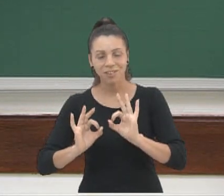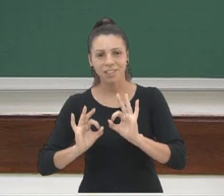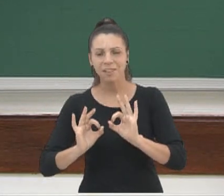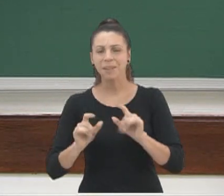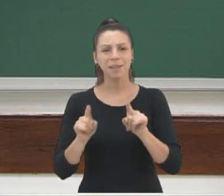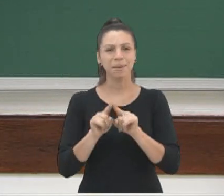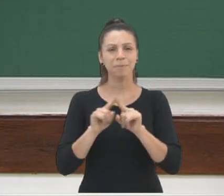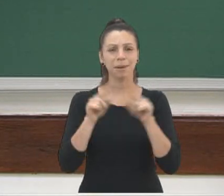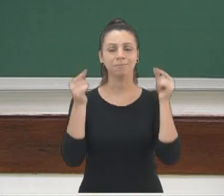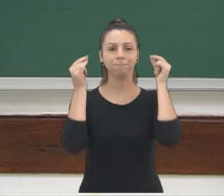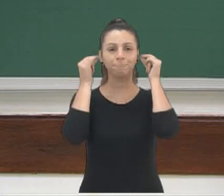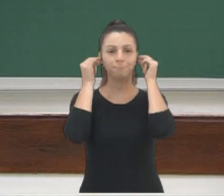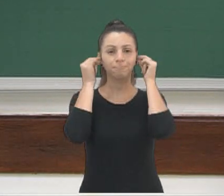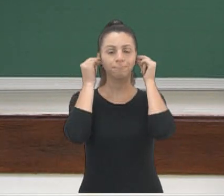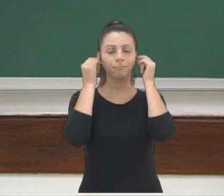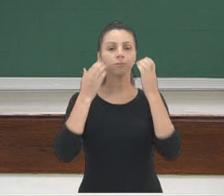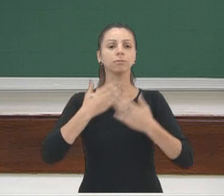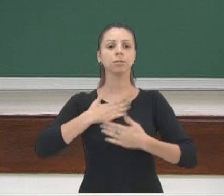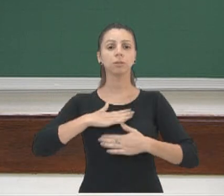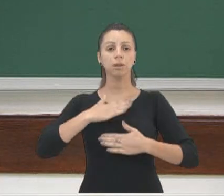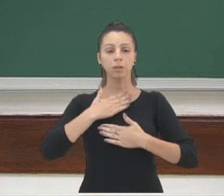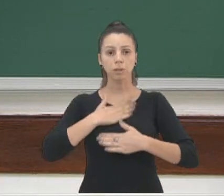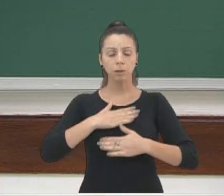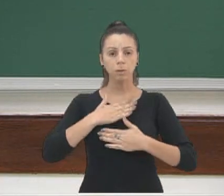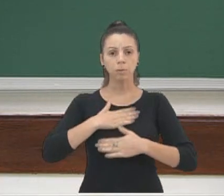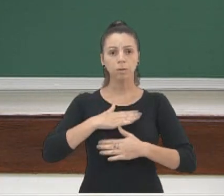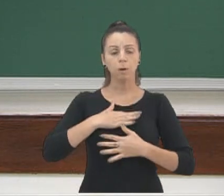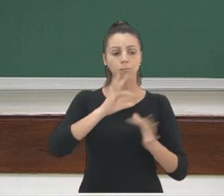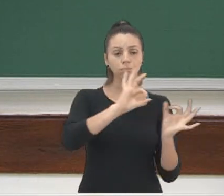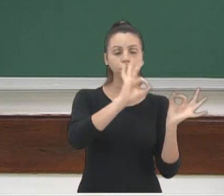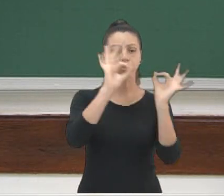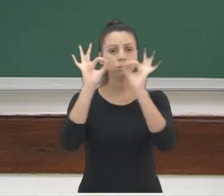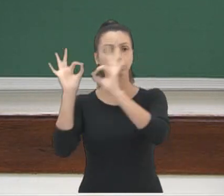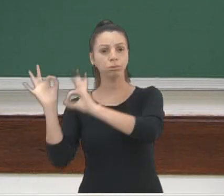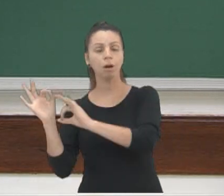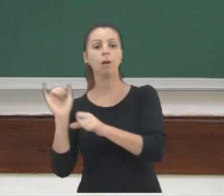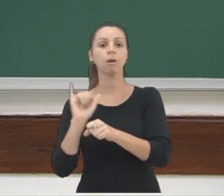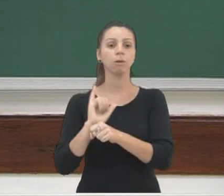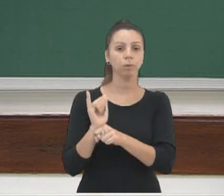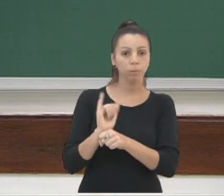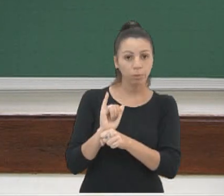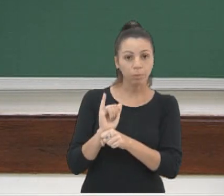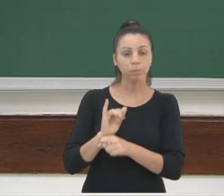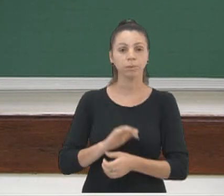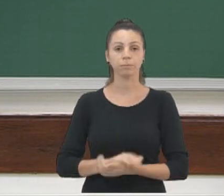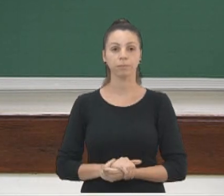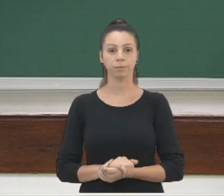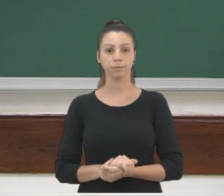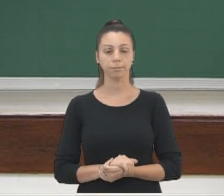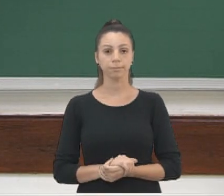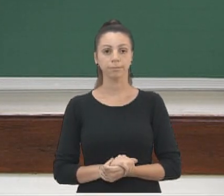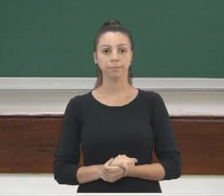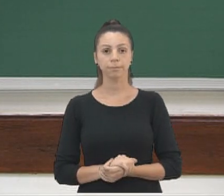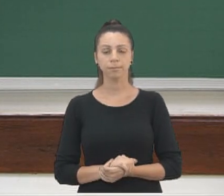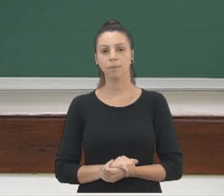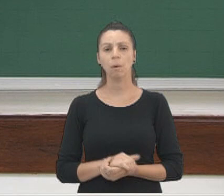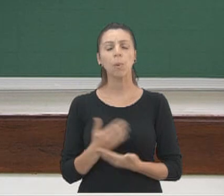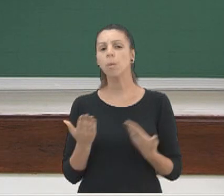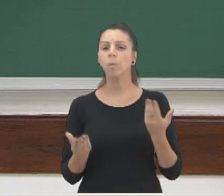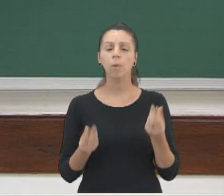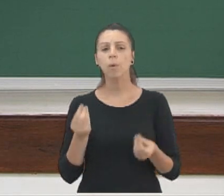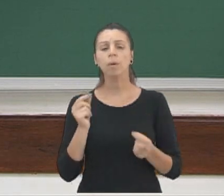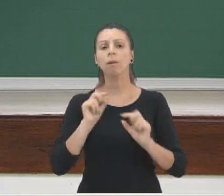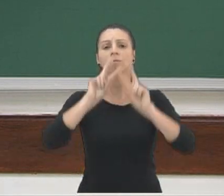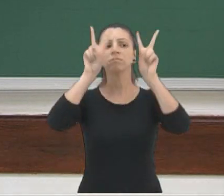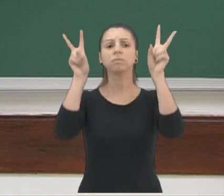de ouvido, né, para ficar aí mais tranquilo se estiver assistindo no YouTube. Então vamos lá. Do que a gente vai